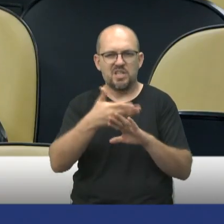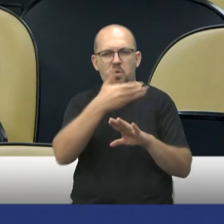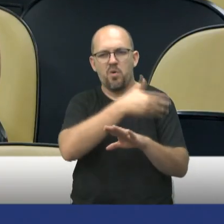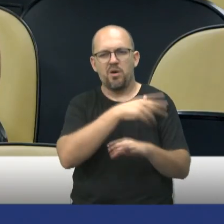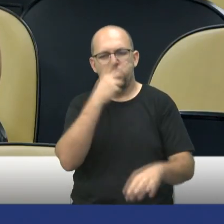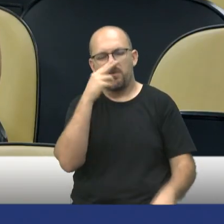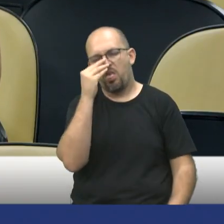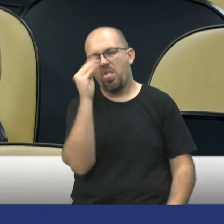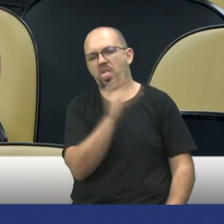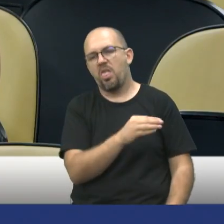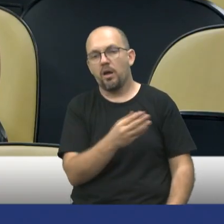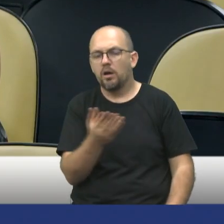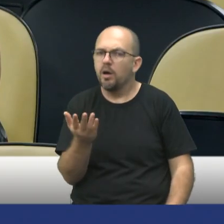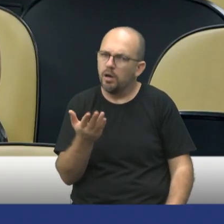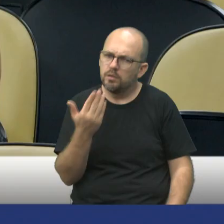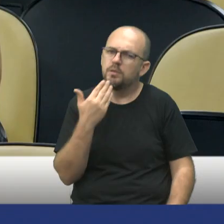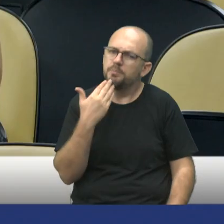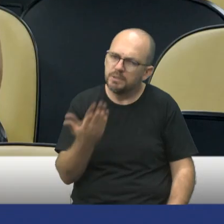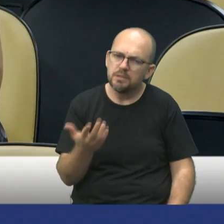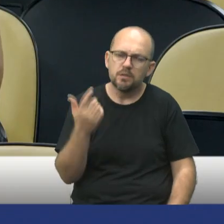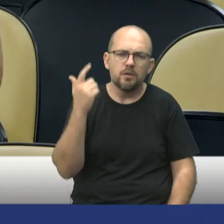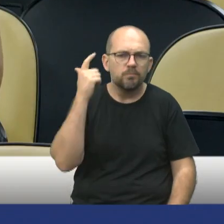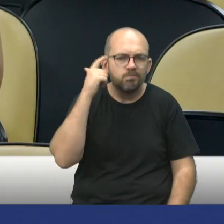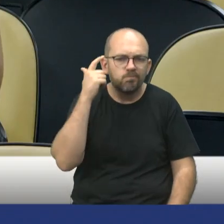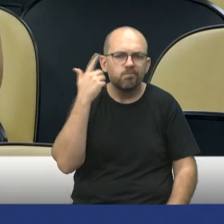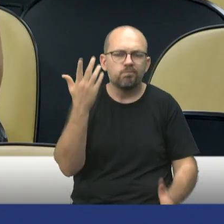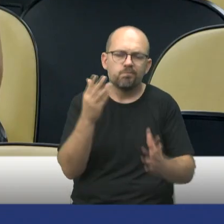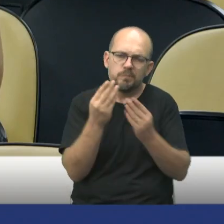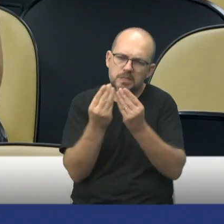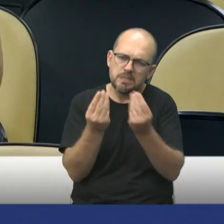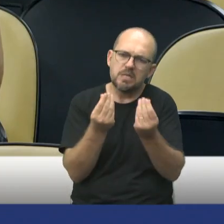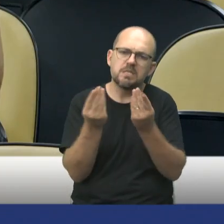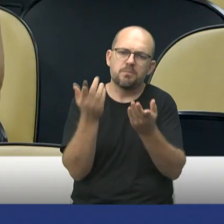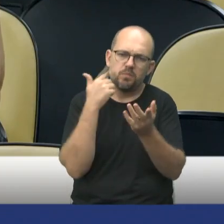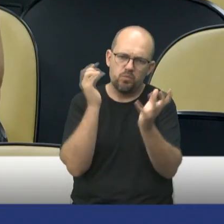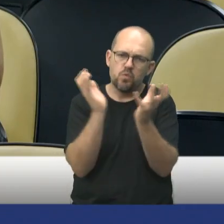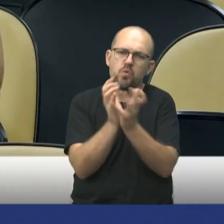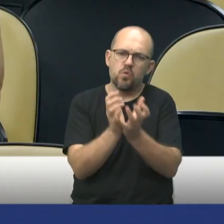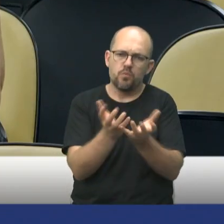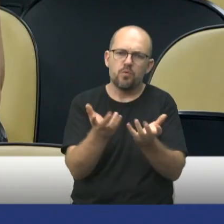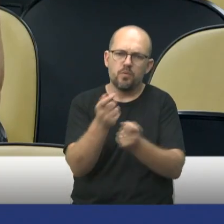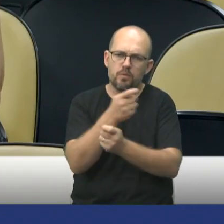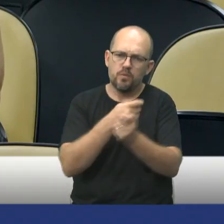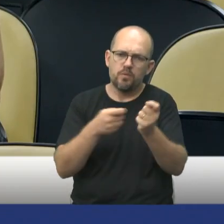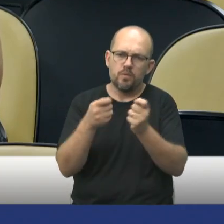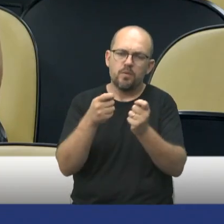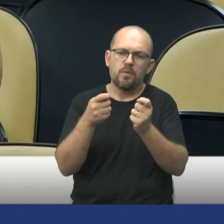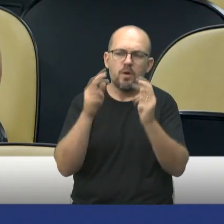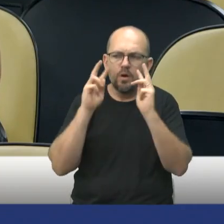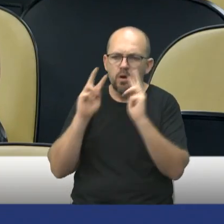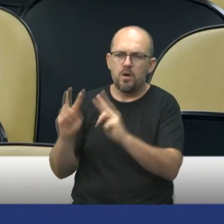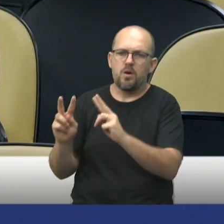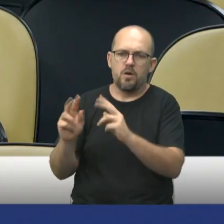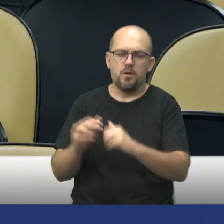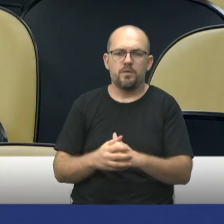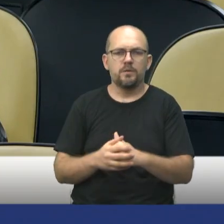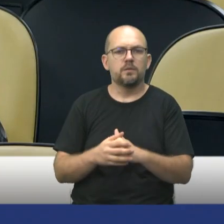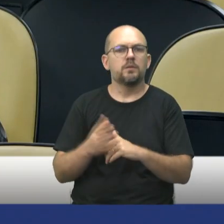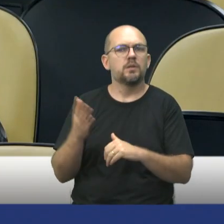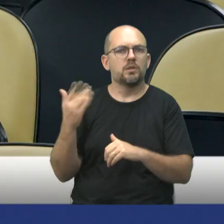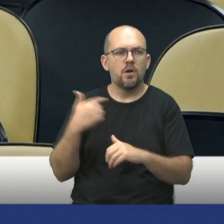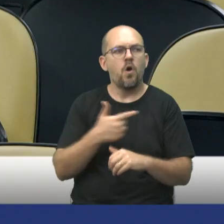gente vem pedir agora é a sensibilidade da administração, né, de verificar que realmente foi feito várias demandas aí para